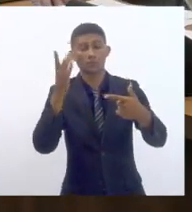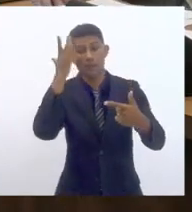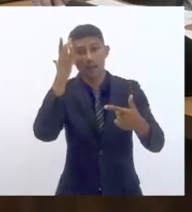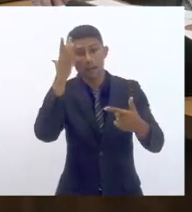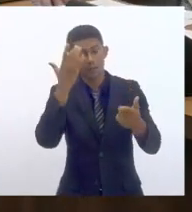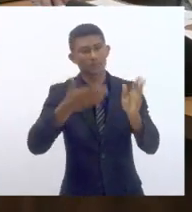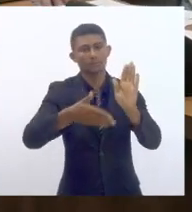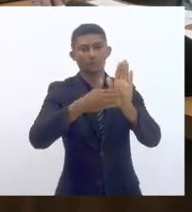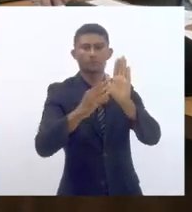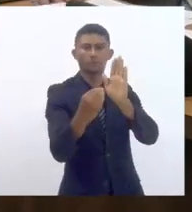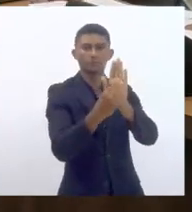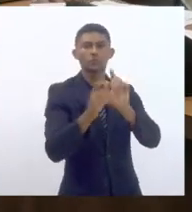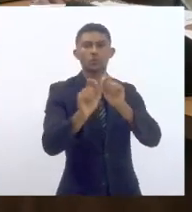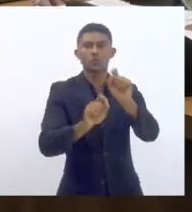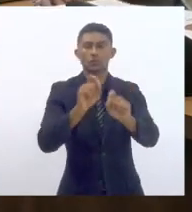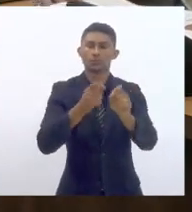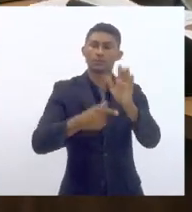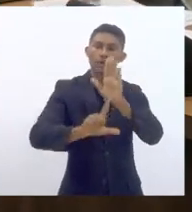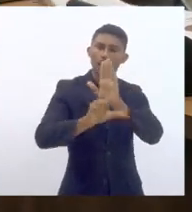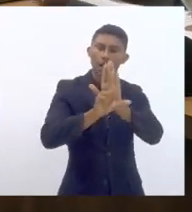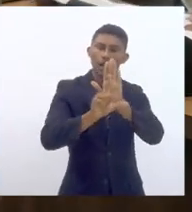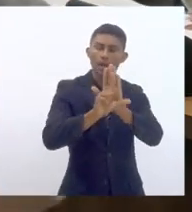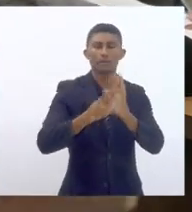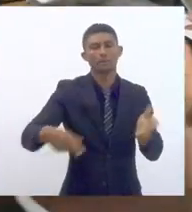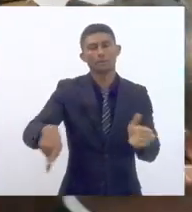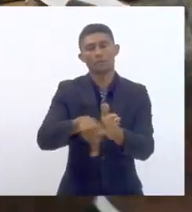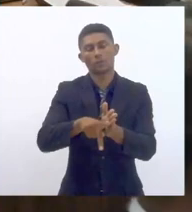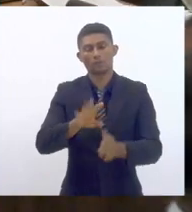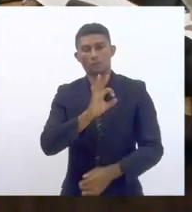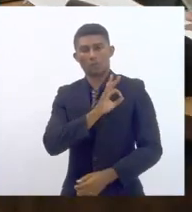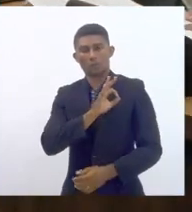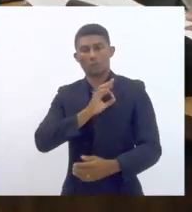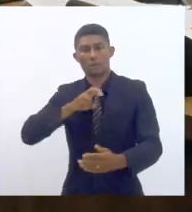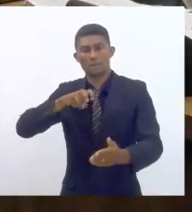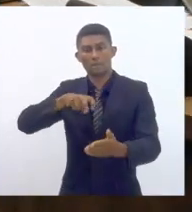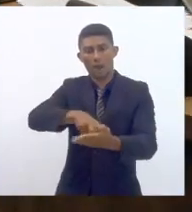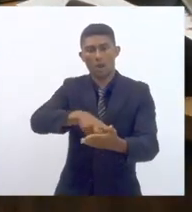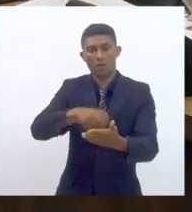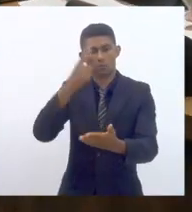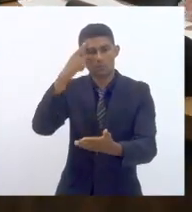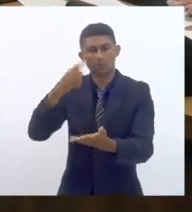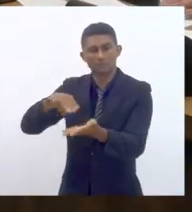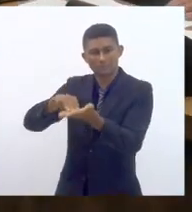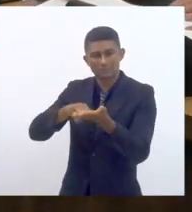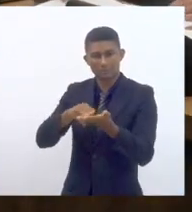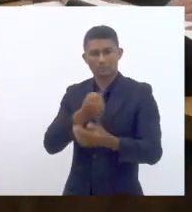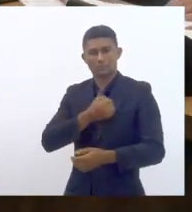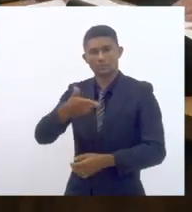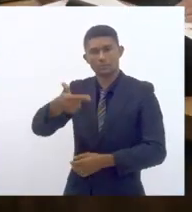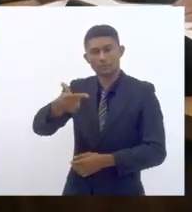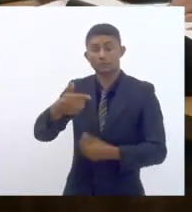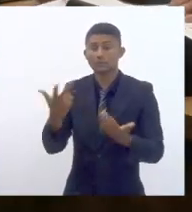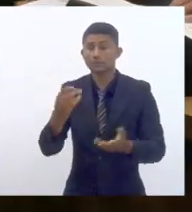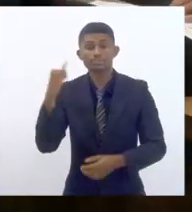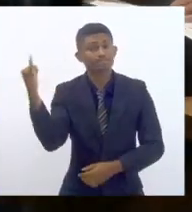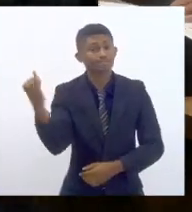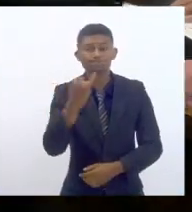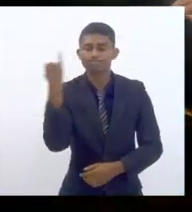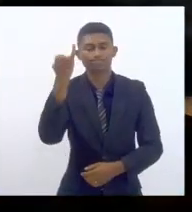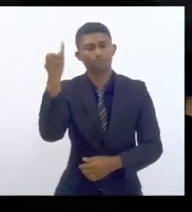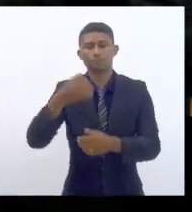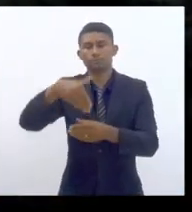a lei orgânica da Polícia Penal, que veio para essa casa como mensagem 12. E é importante a gente fazer essa